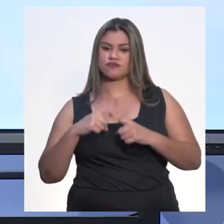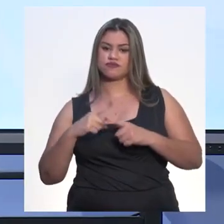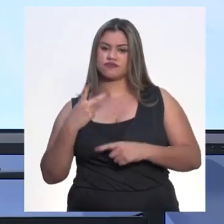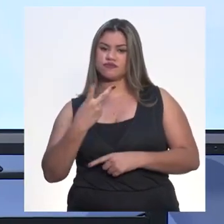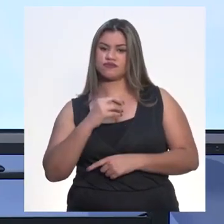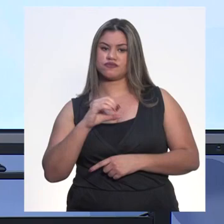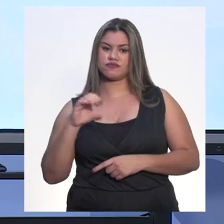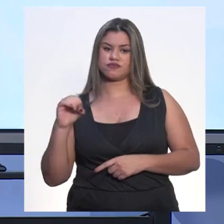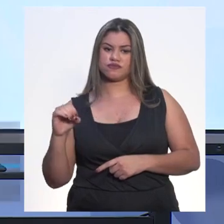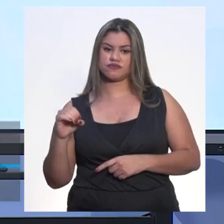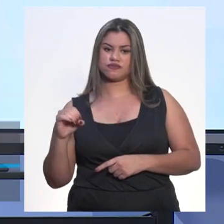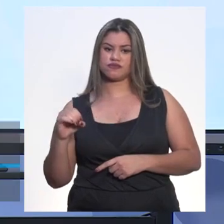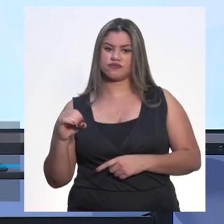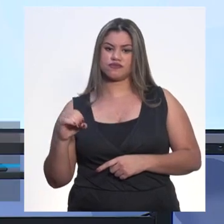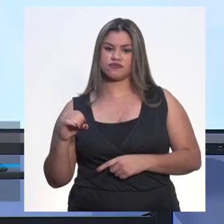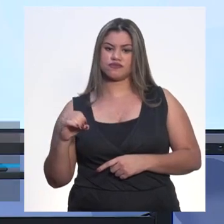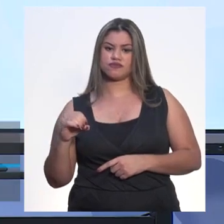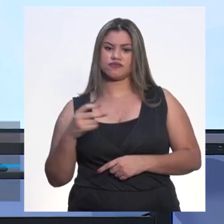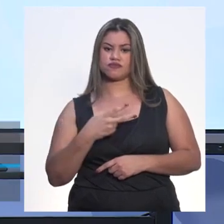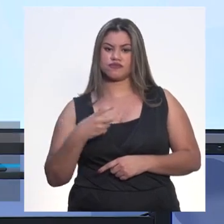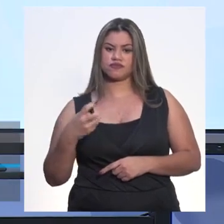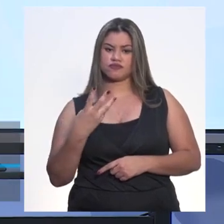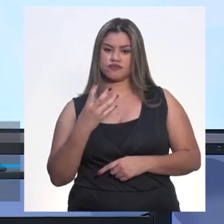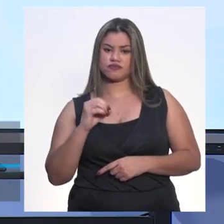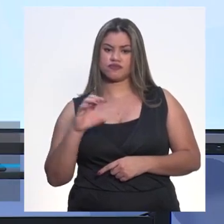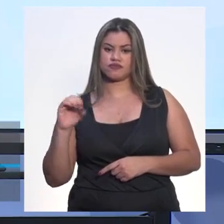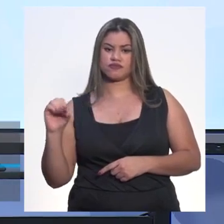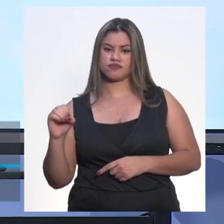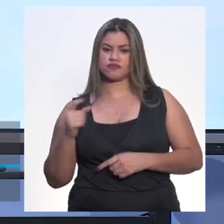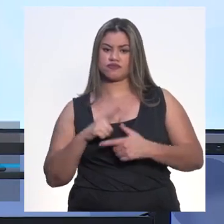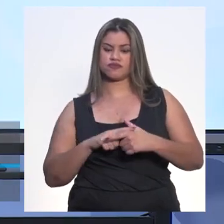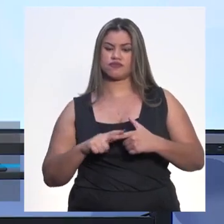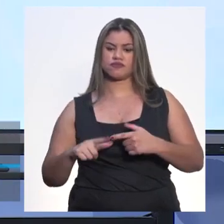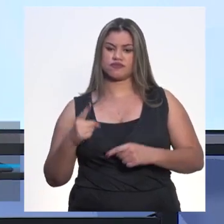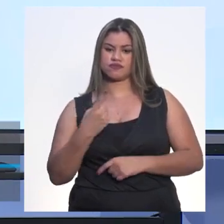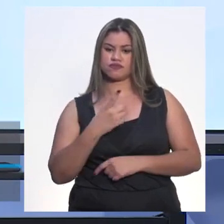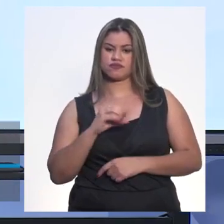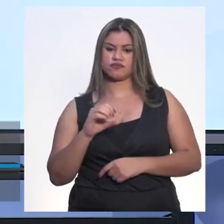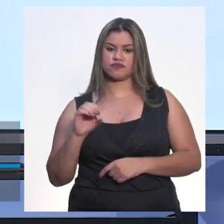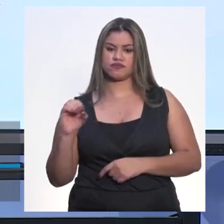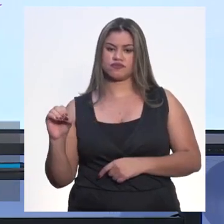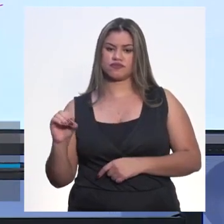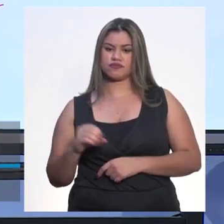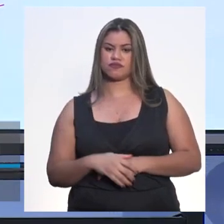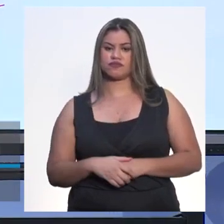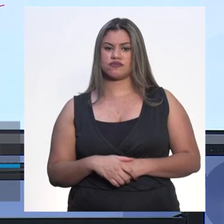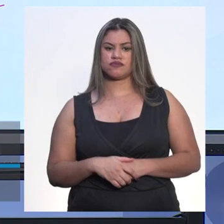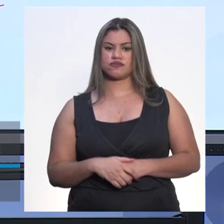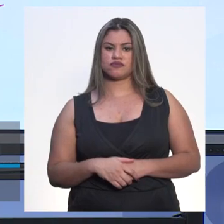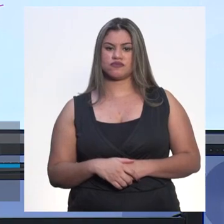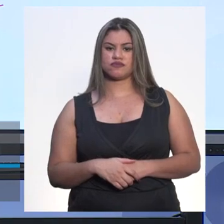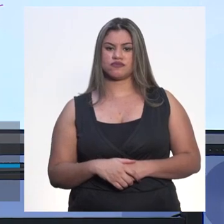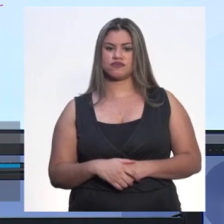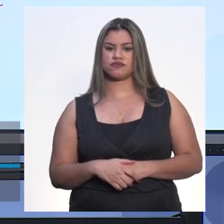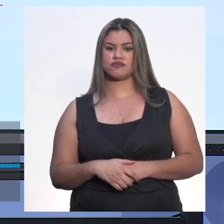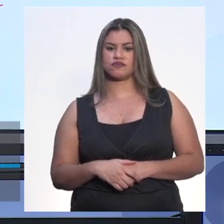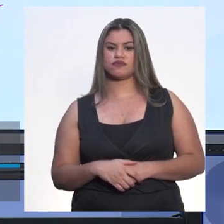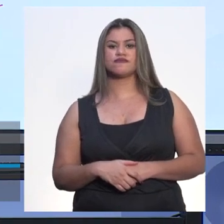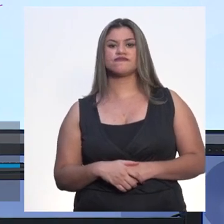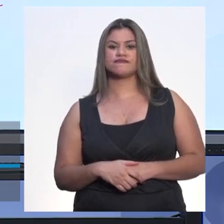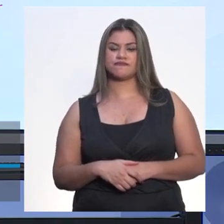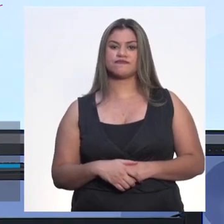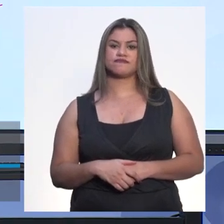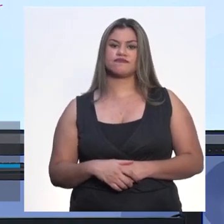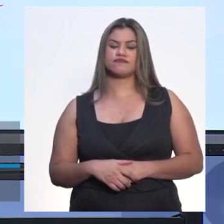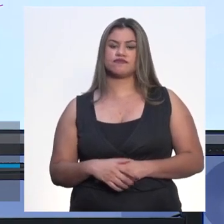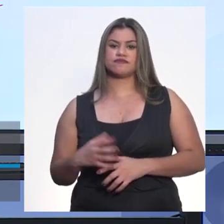200, 3.000. Divido por 100, a gente chega, cadê? Nos